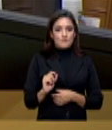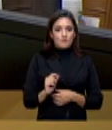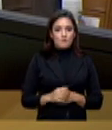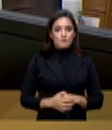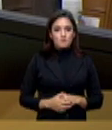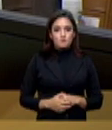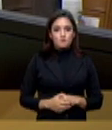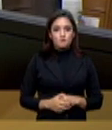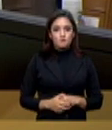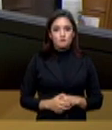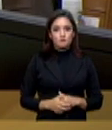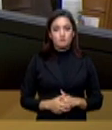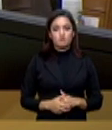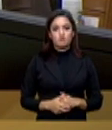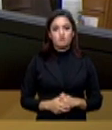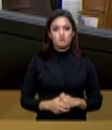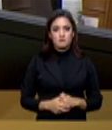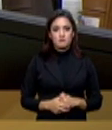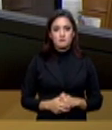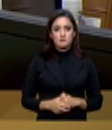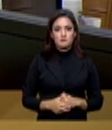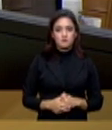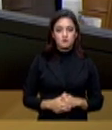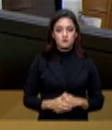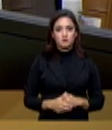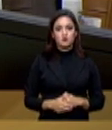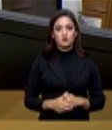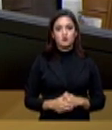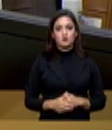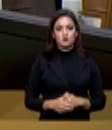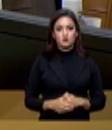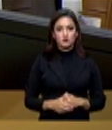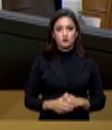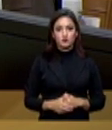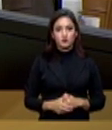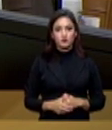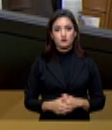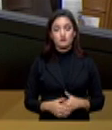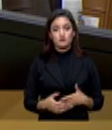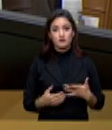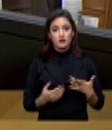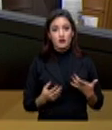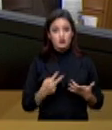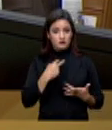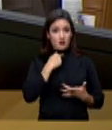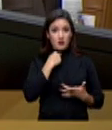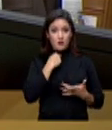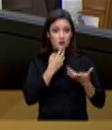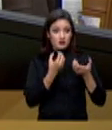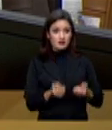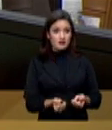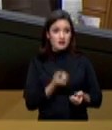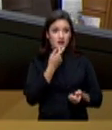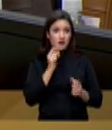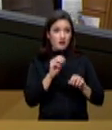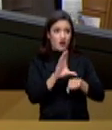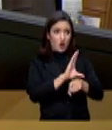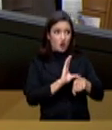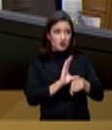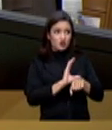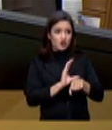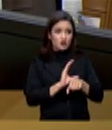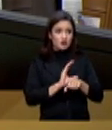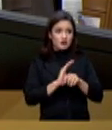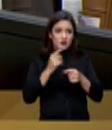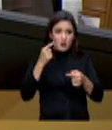enfatizando Que importe algumas se pode sustentar que a constituição ver daria